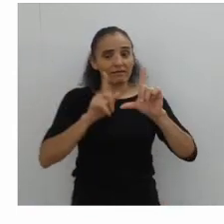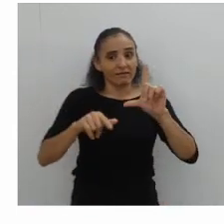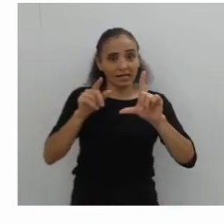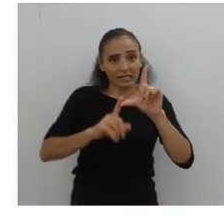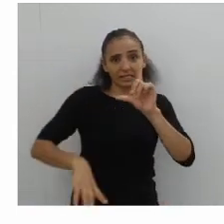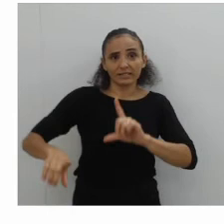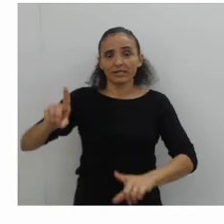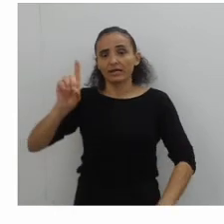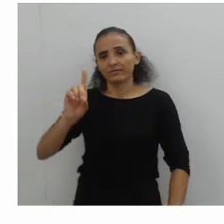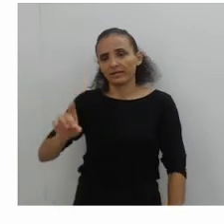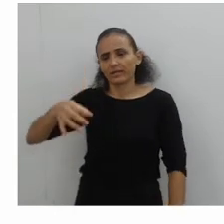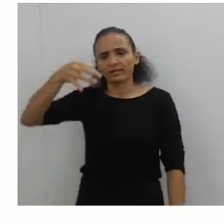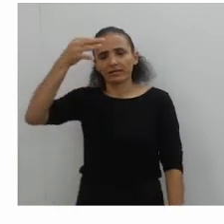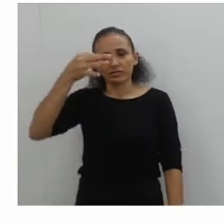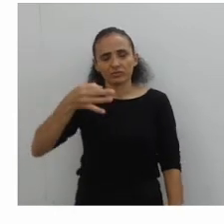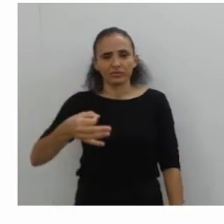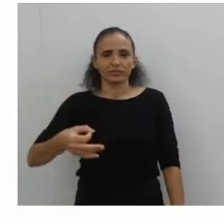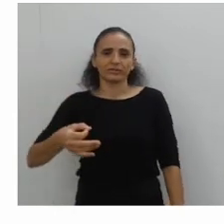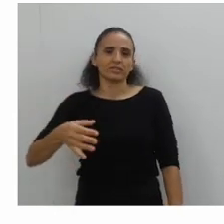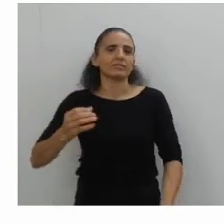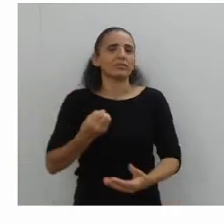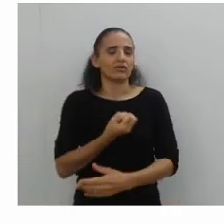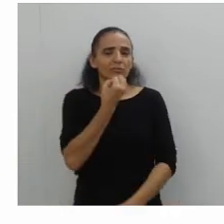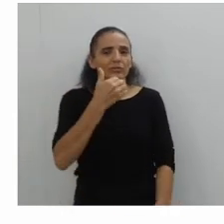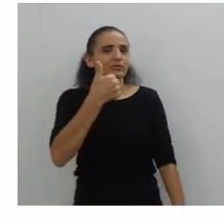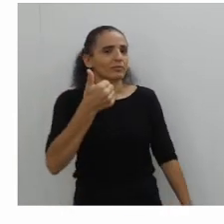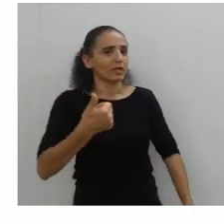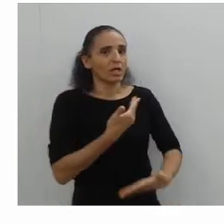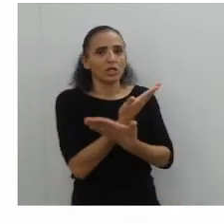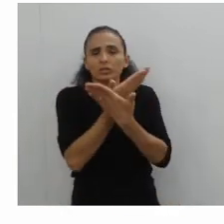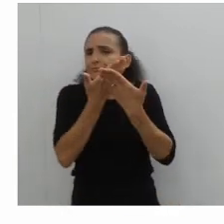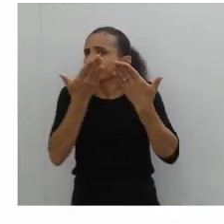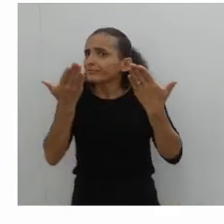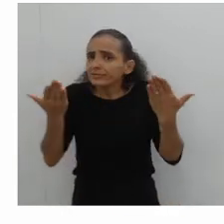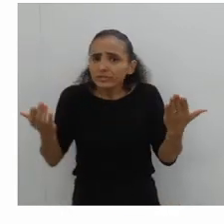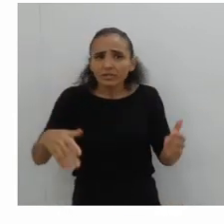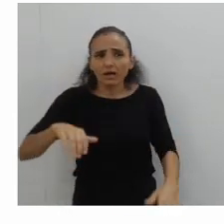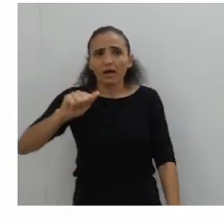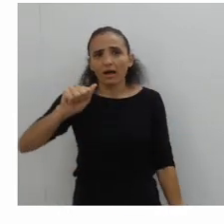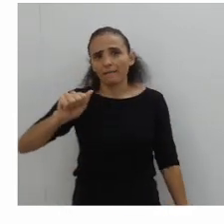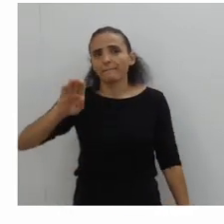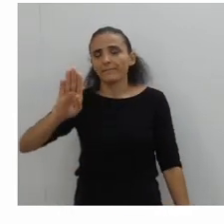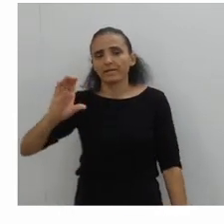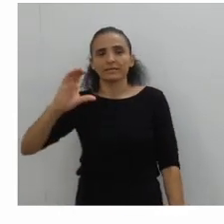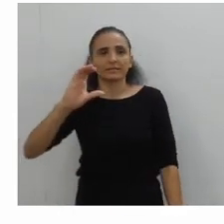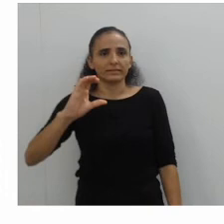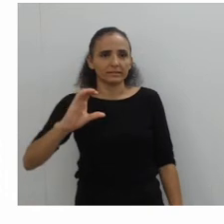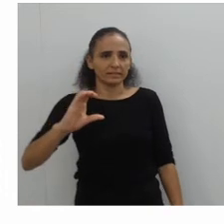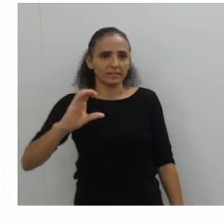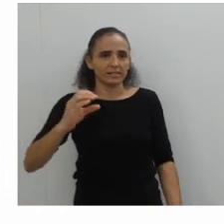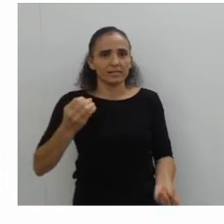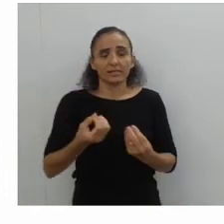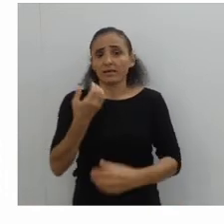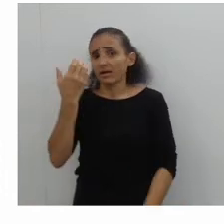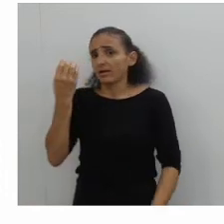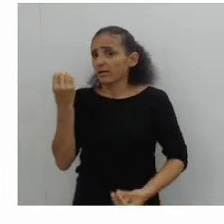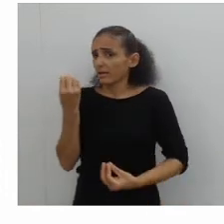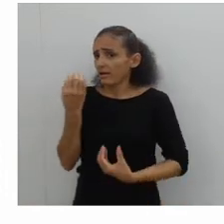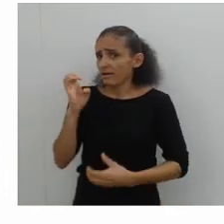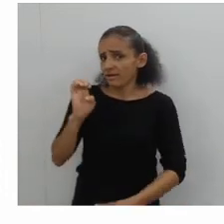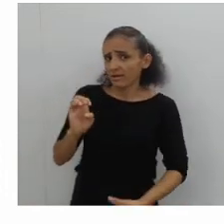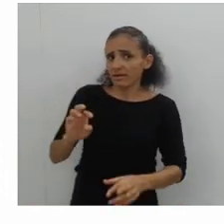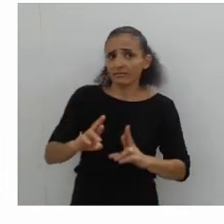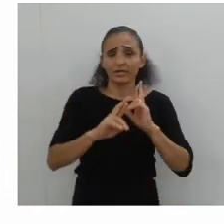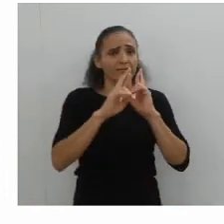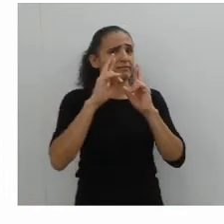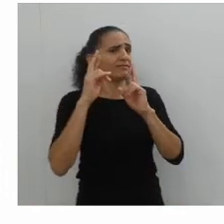permite experiências inusitadas, tudo bem? Todas as outras alternativas, elas, letra A, letra B, letra C, elas vão